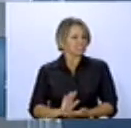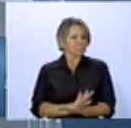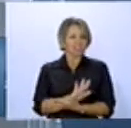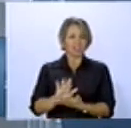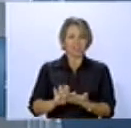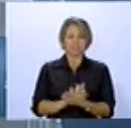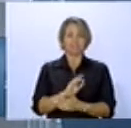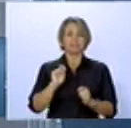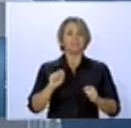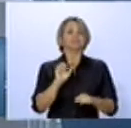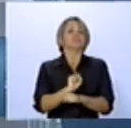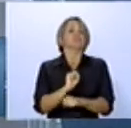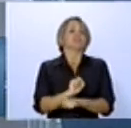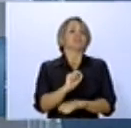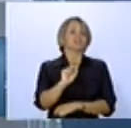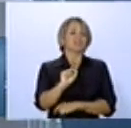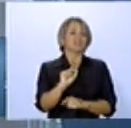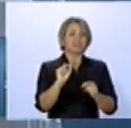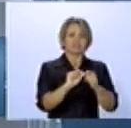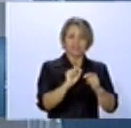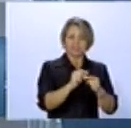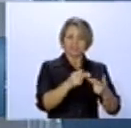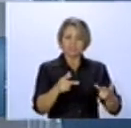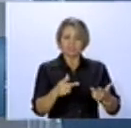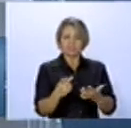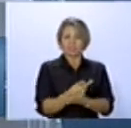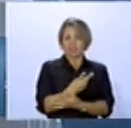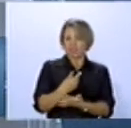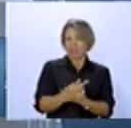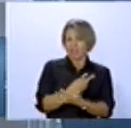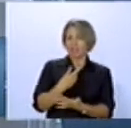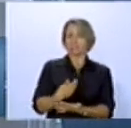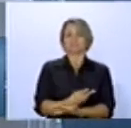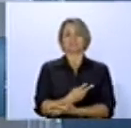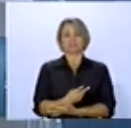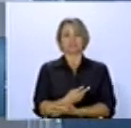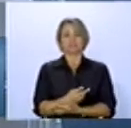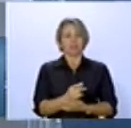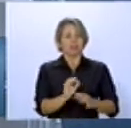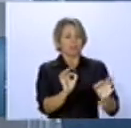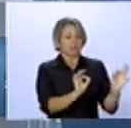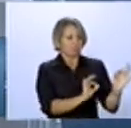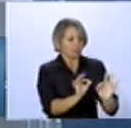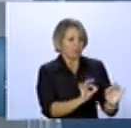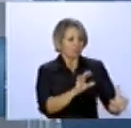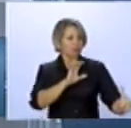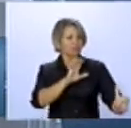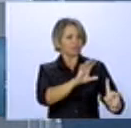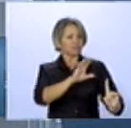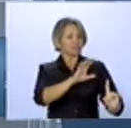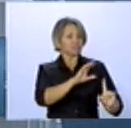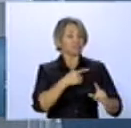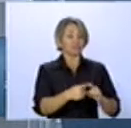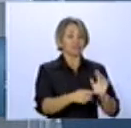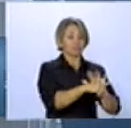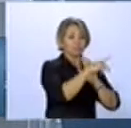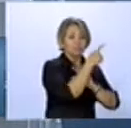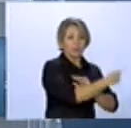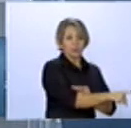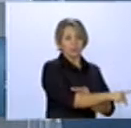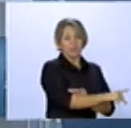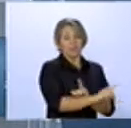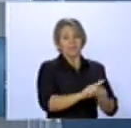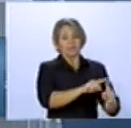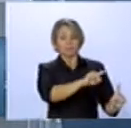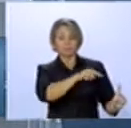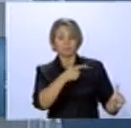o que pode esperar deles é que eles praticam atos legais corrompendo manipulando pois isso é da natureza deles por